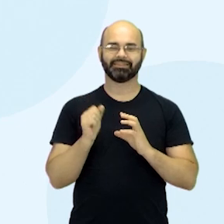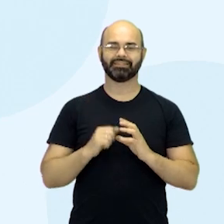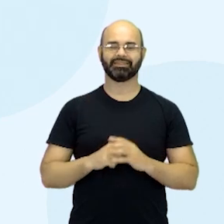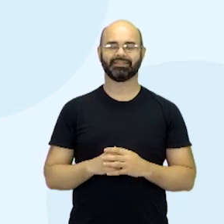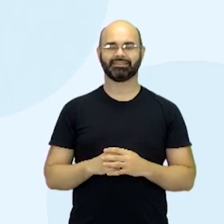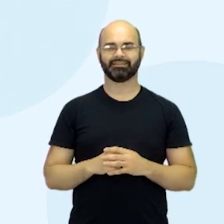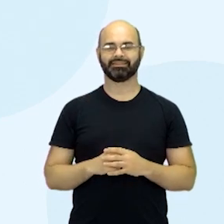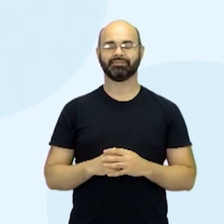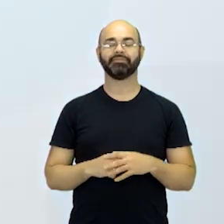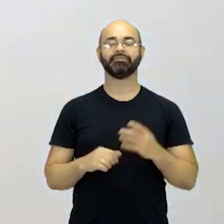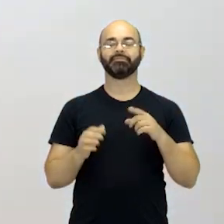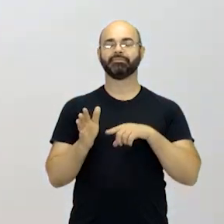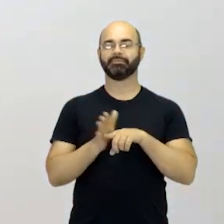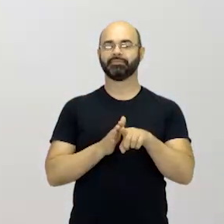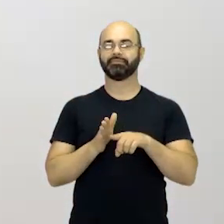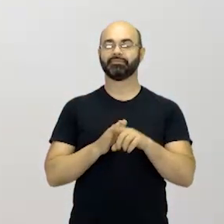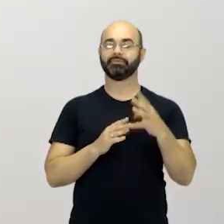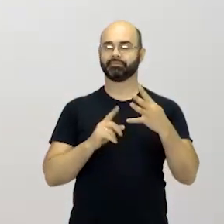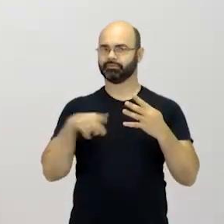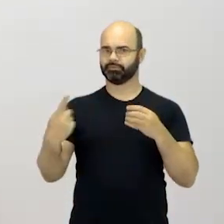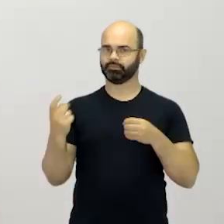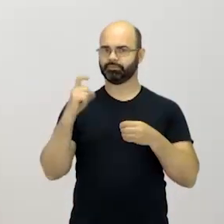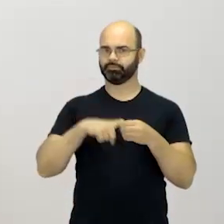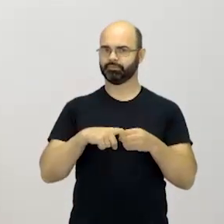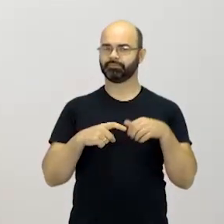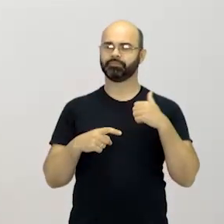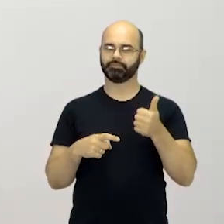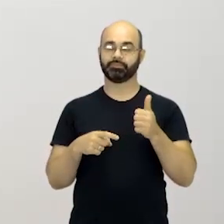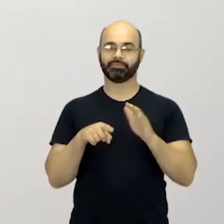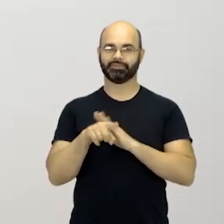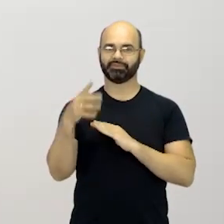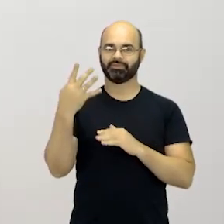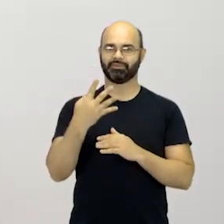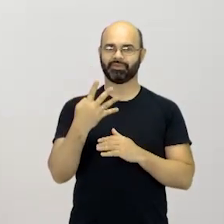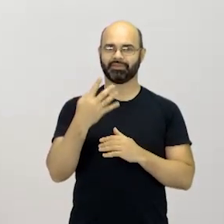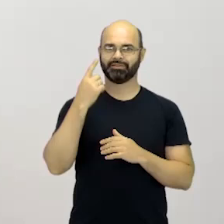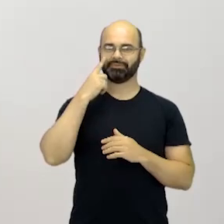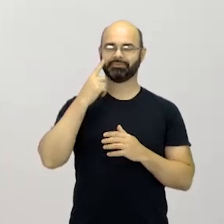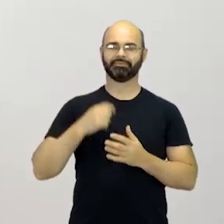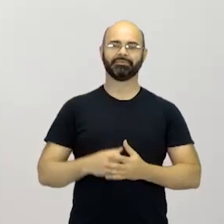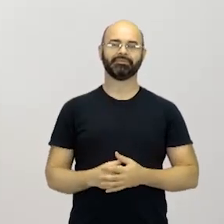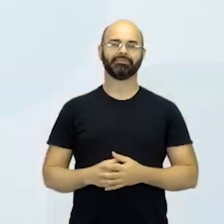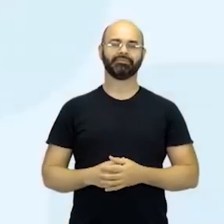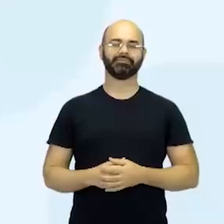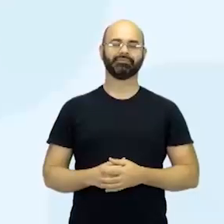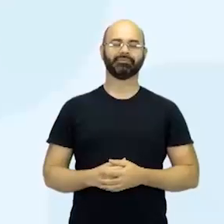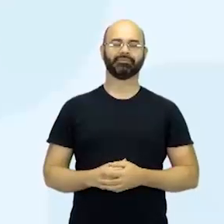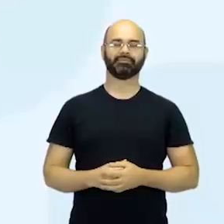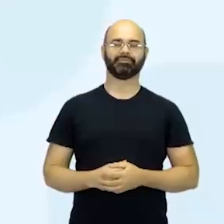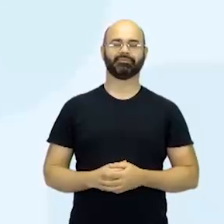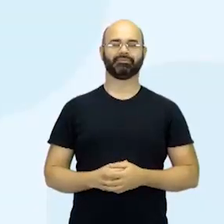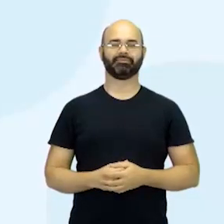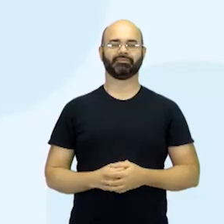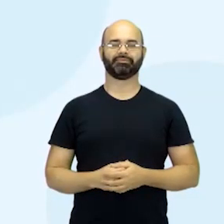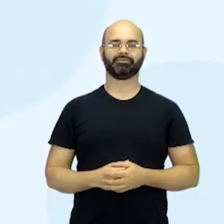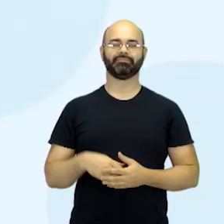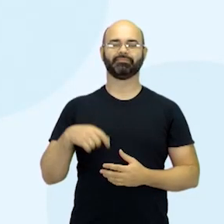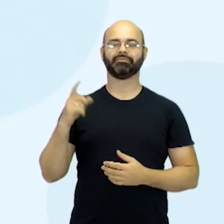pergunta aí, depois a gente volta nessa aí, beleza? Combinado. Vamos lá então. Ó, próxima pergunta. Qual é